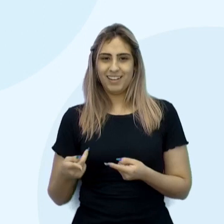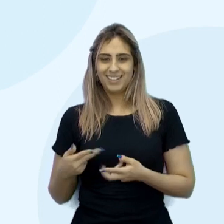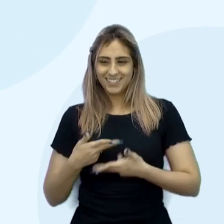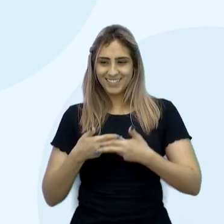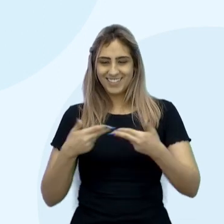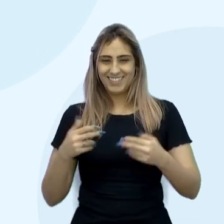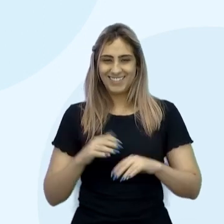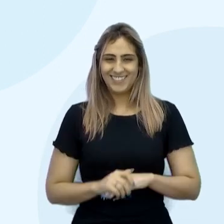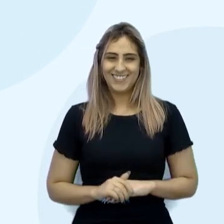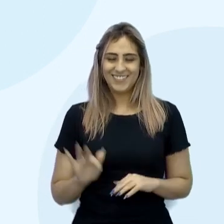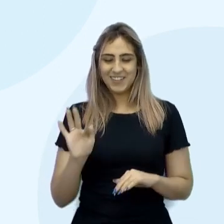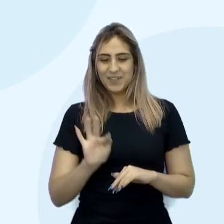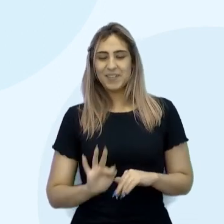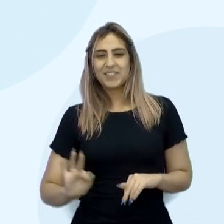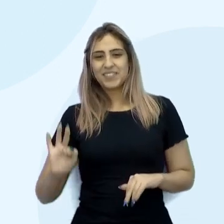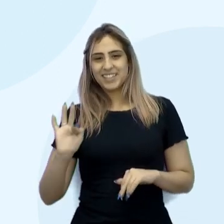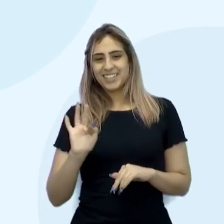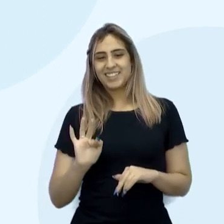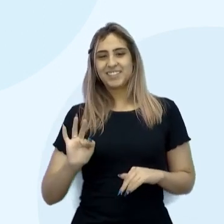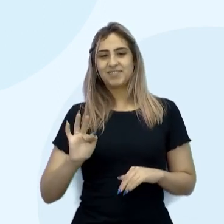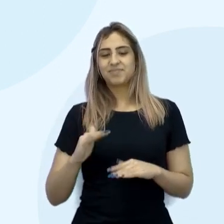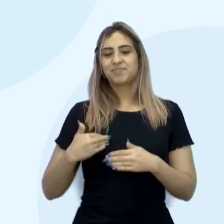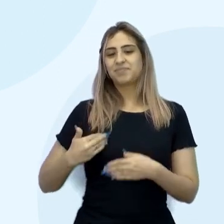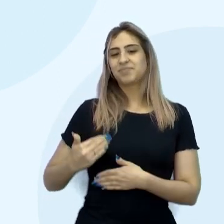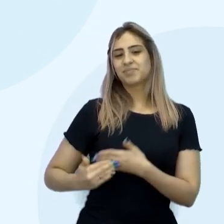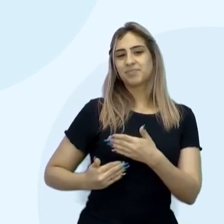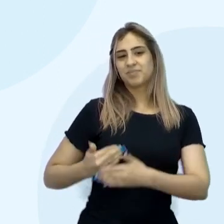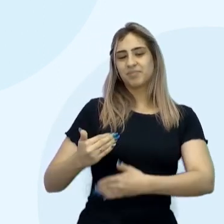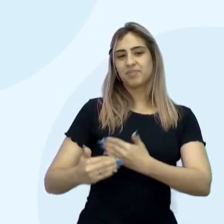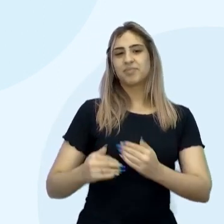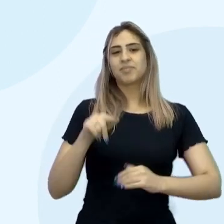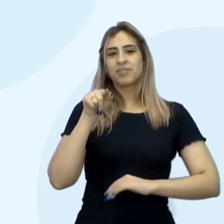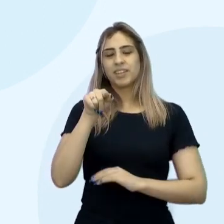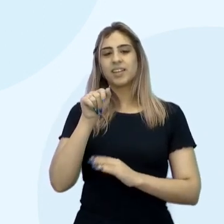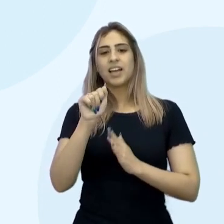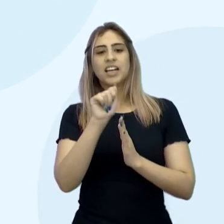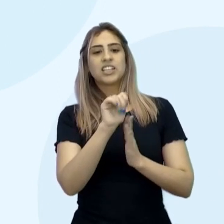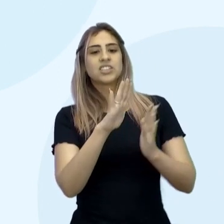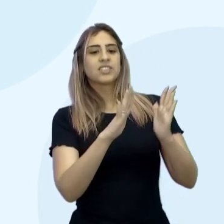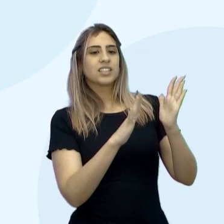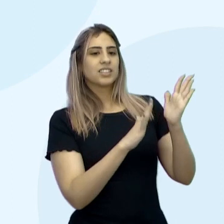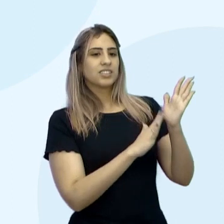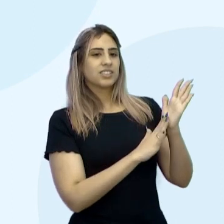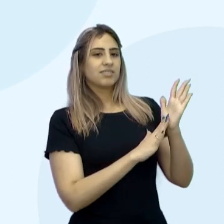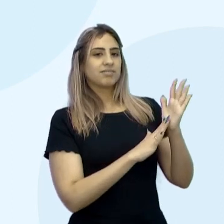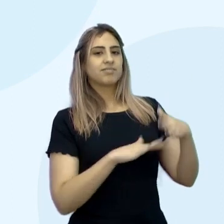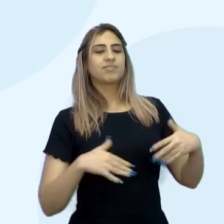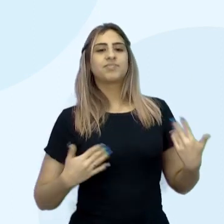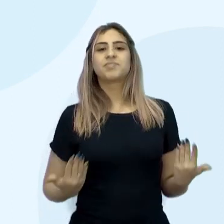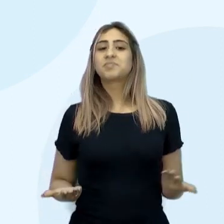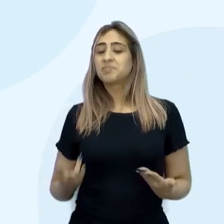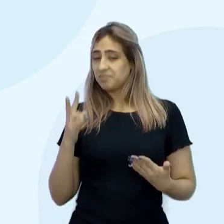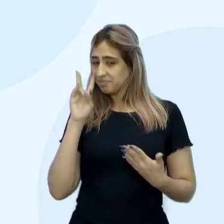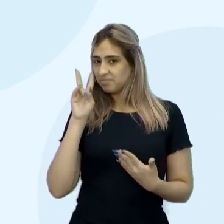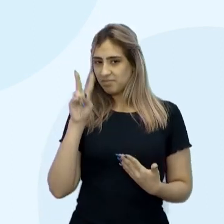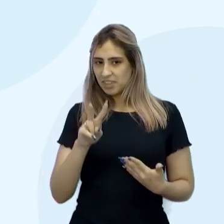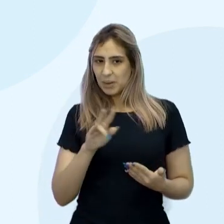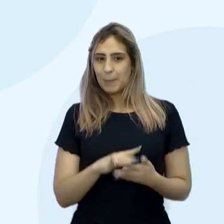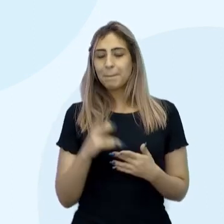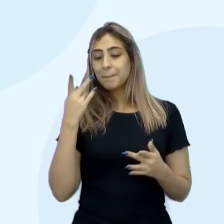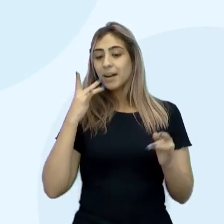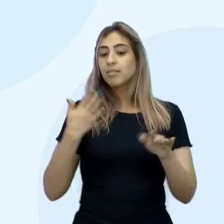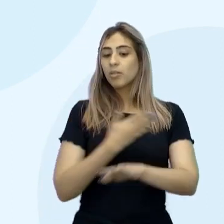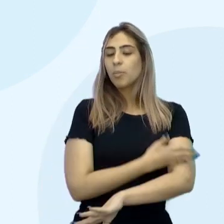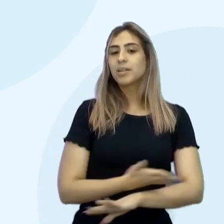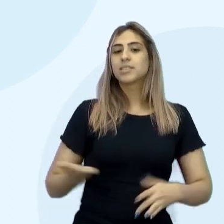ser enfatizada durante o desenvolvimento dessa atividade. Veja só, hein? Para